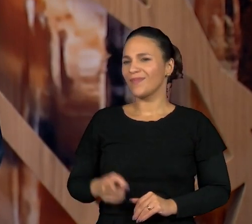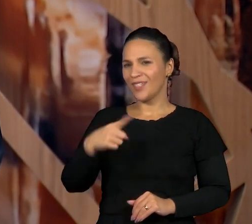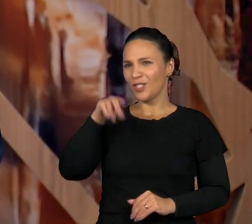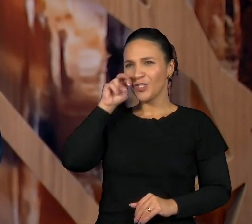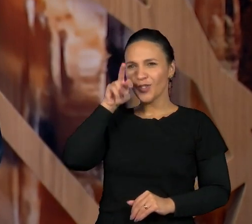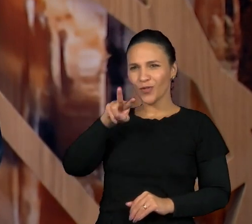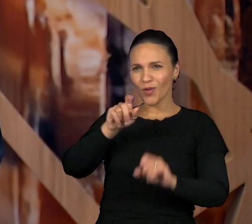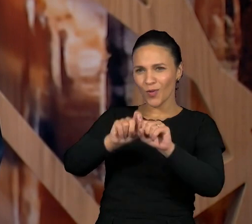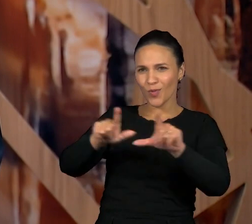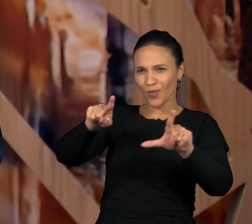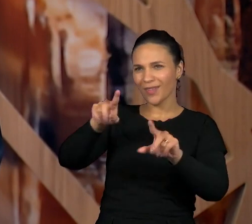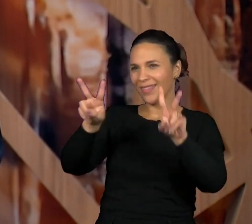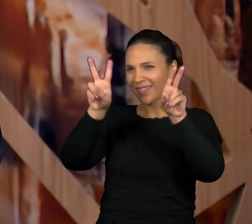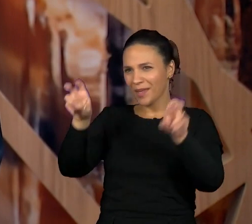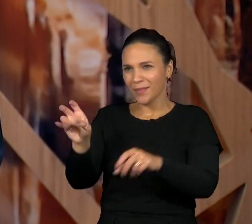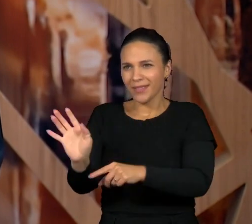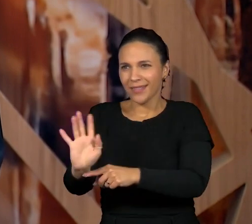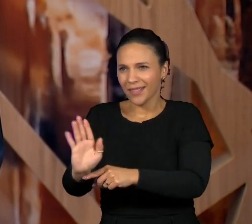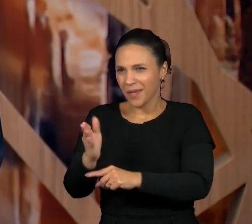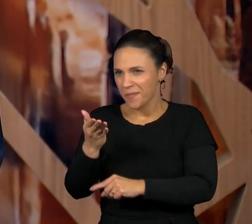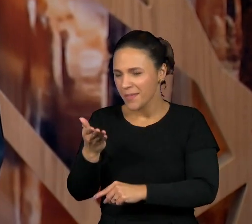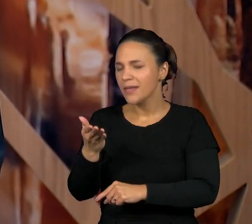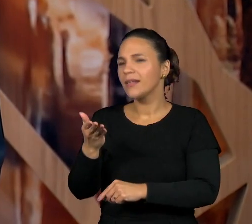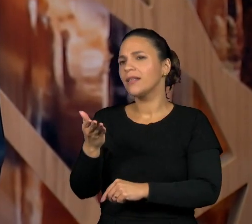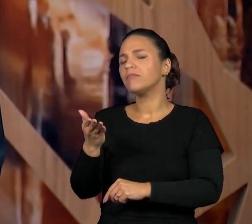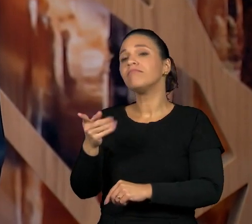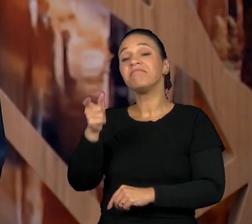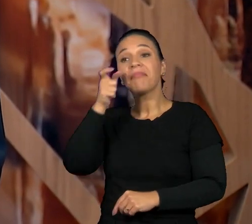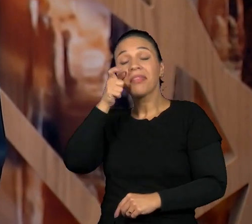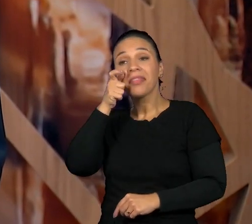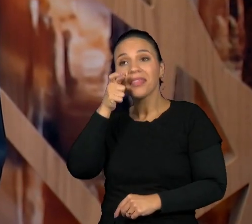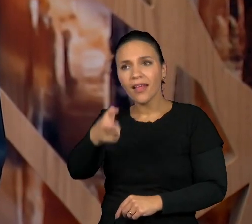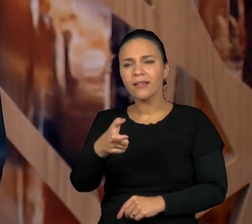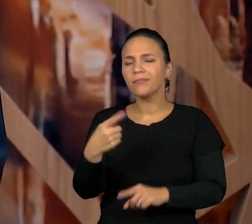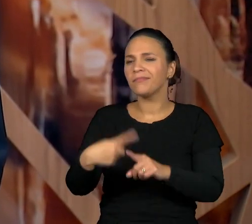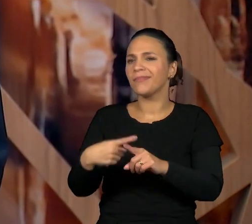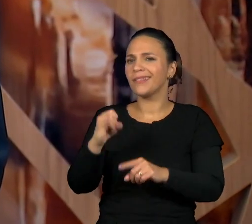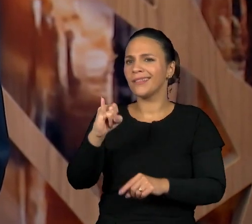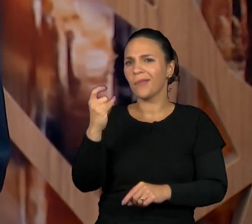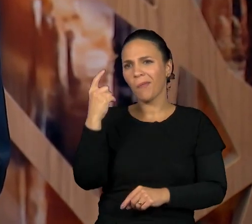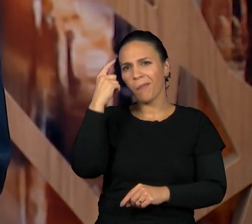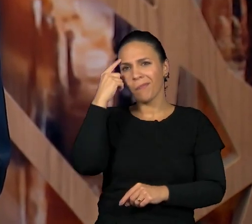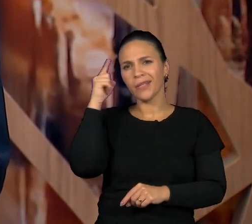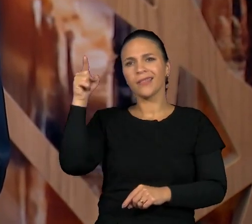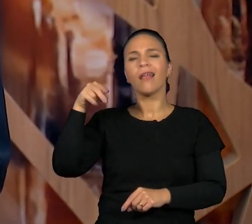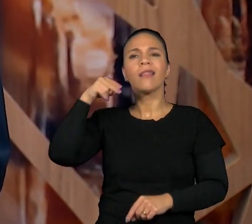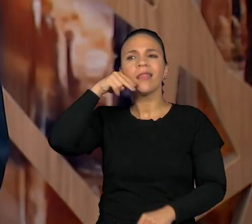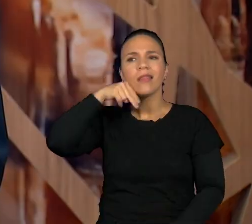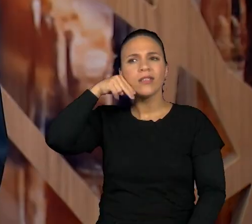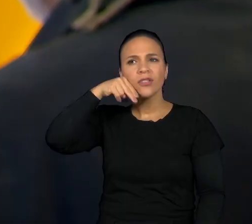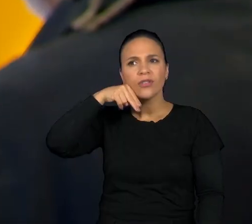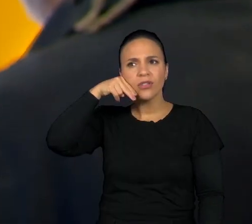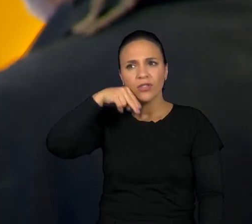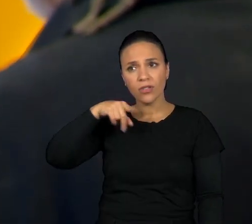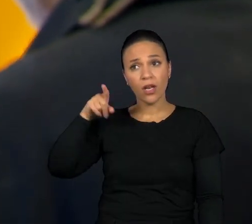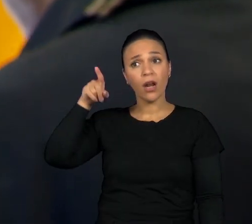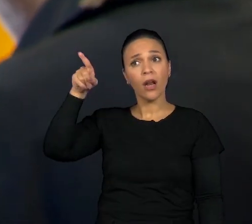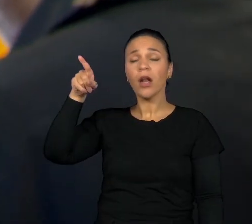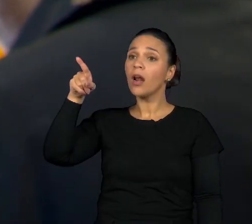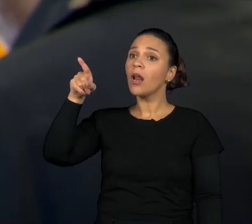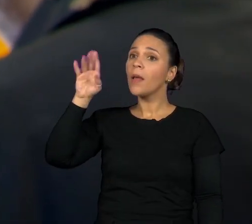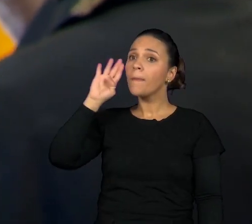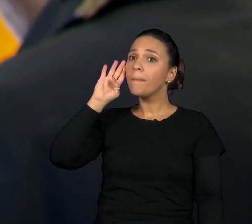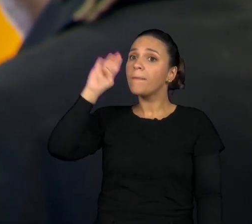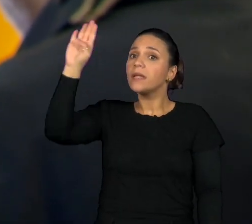matéria sobre o cinema, né? E é interessante pensar que a Nigéria é um dos maiores produtores de cinema